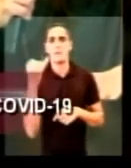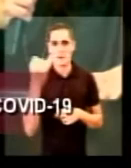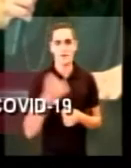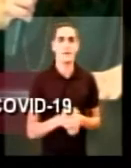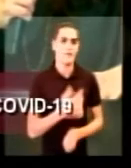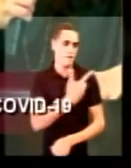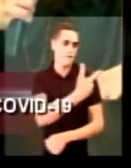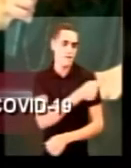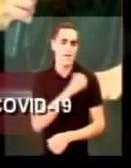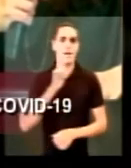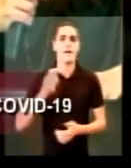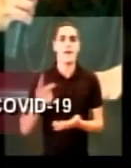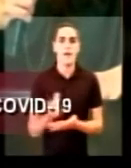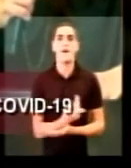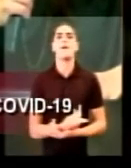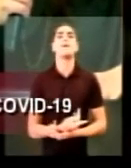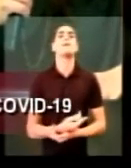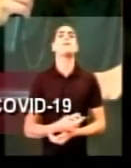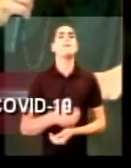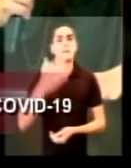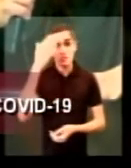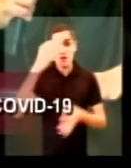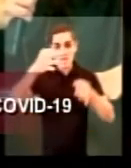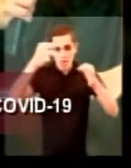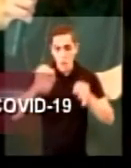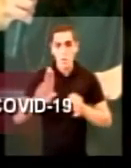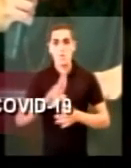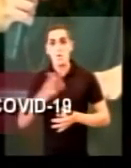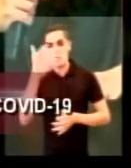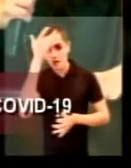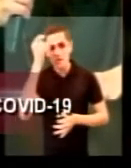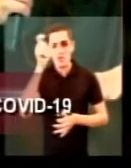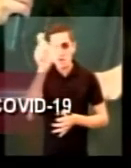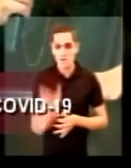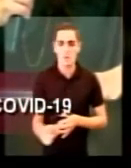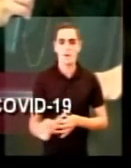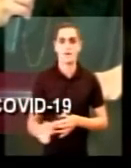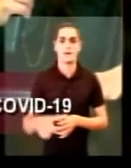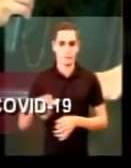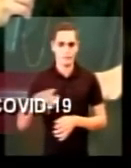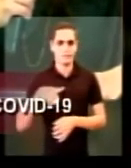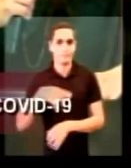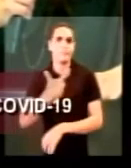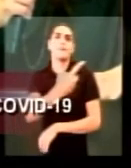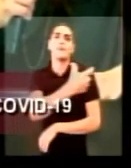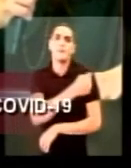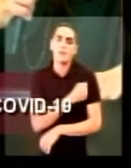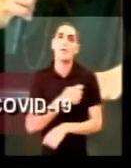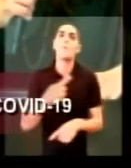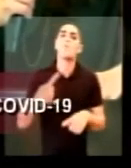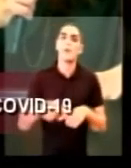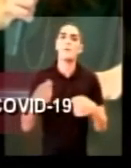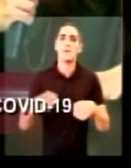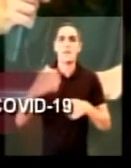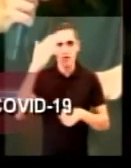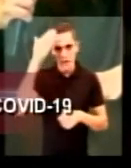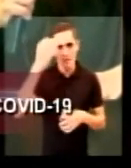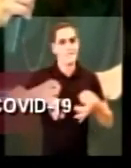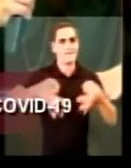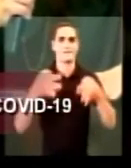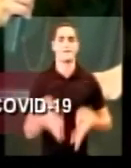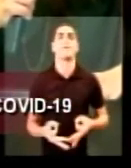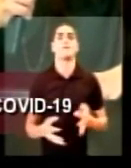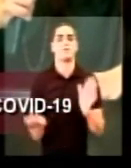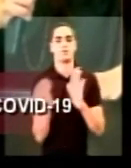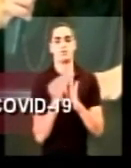nome do paciente que recebeu a vacina? Por questões de rastreabilidade. As vacinas disponíveis hoje e as duas, né,